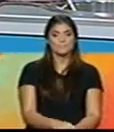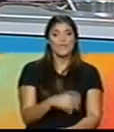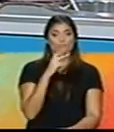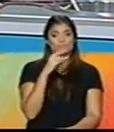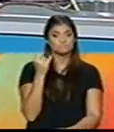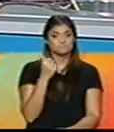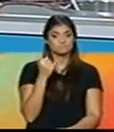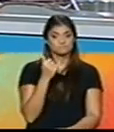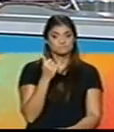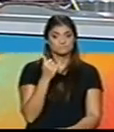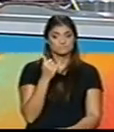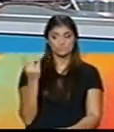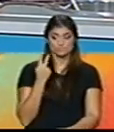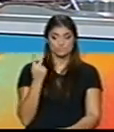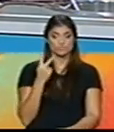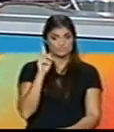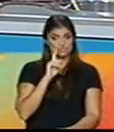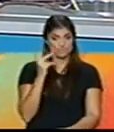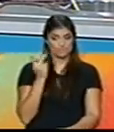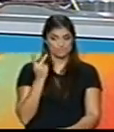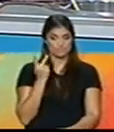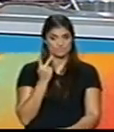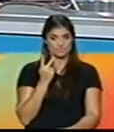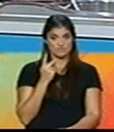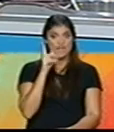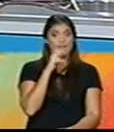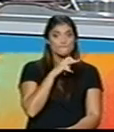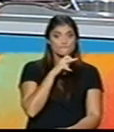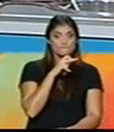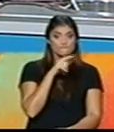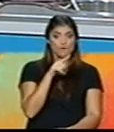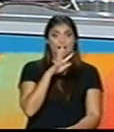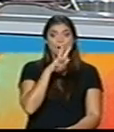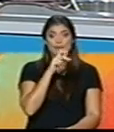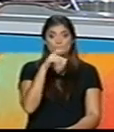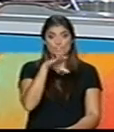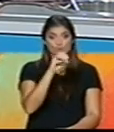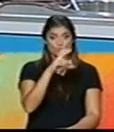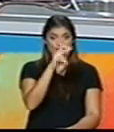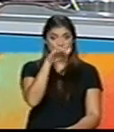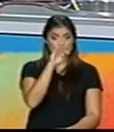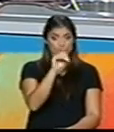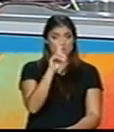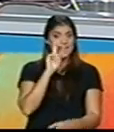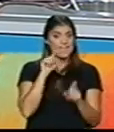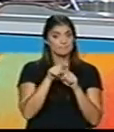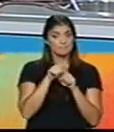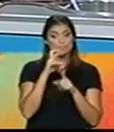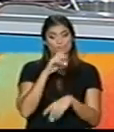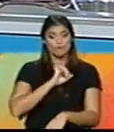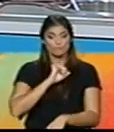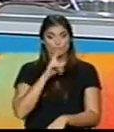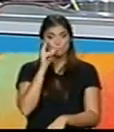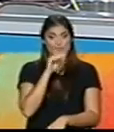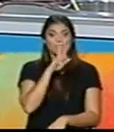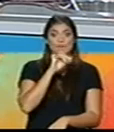O nosso bisavô é comum. Portanto, a avó da Glória Pires é mãe do António Carlos. Sim. É irmã do meu avô, pai